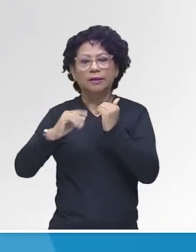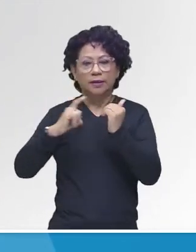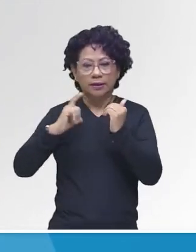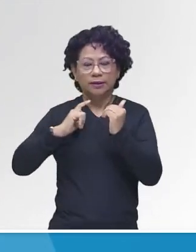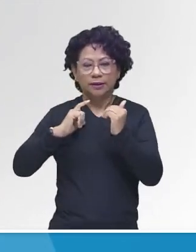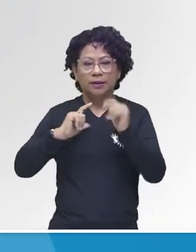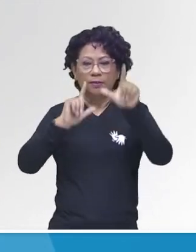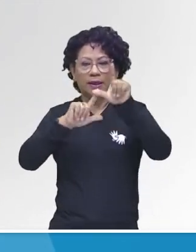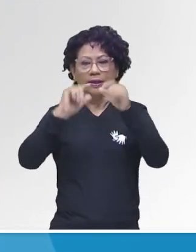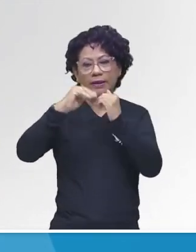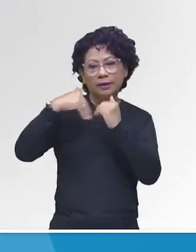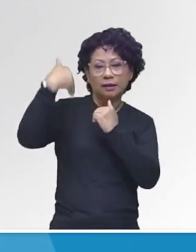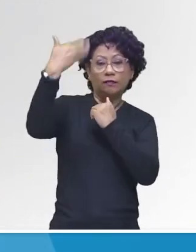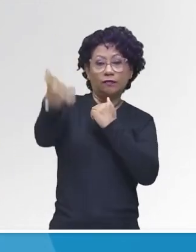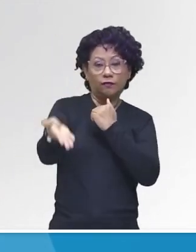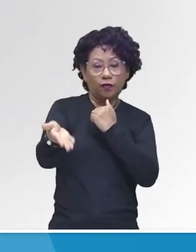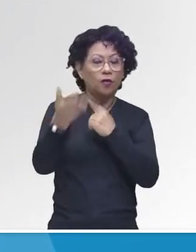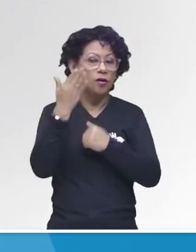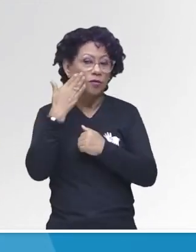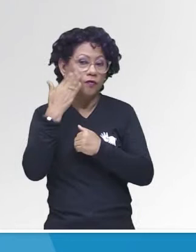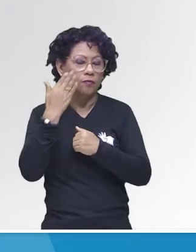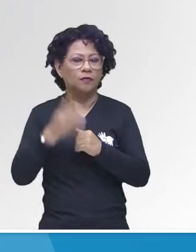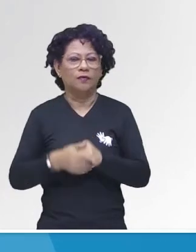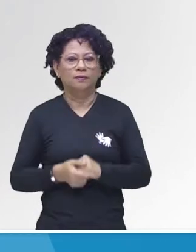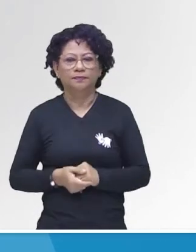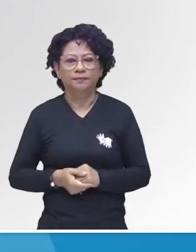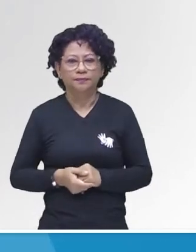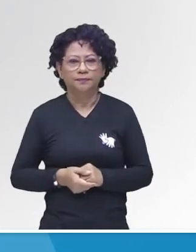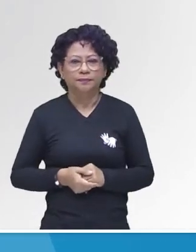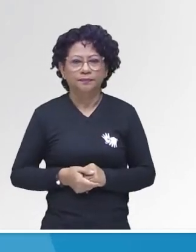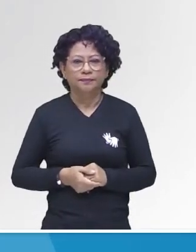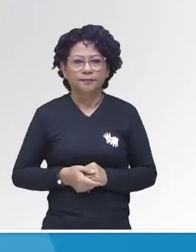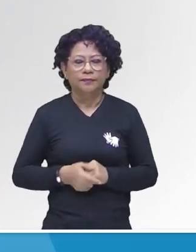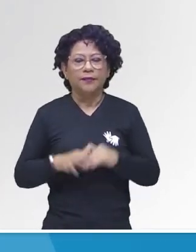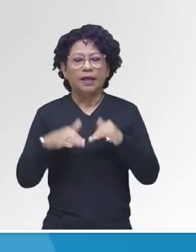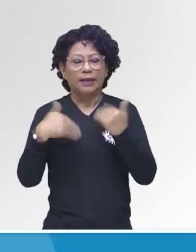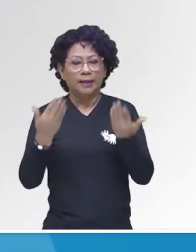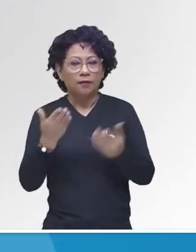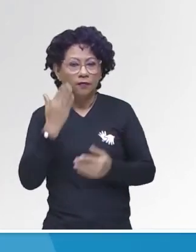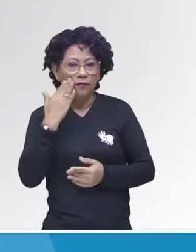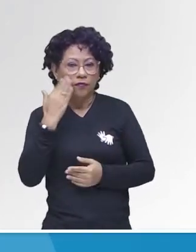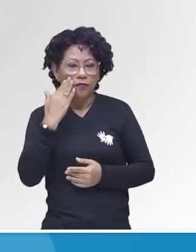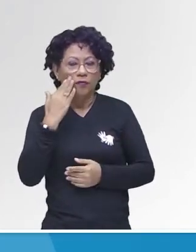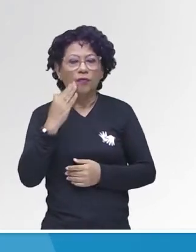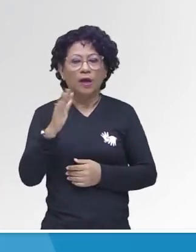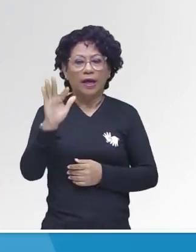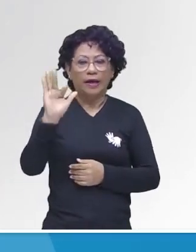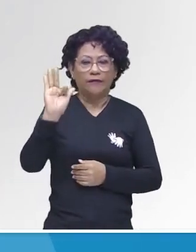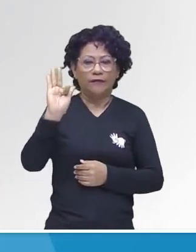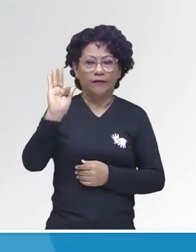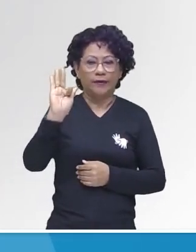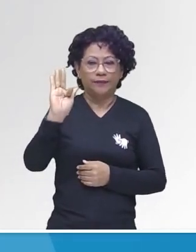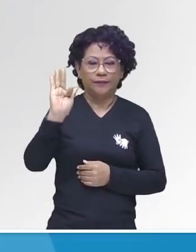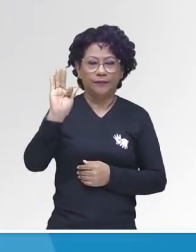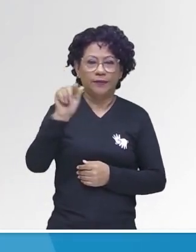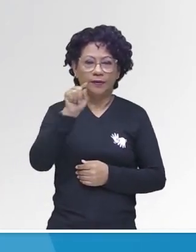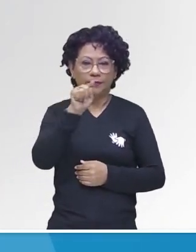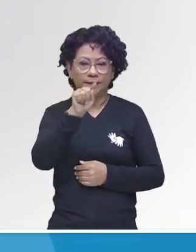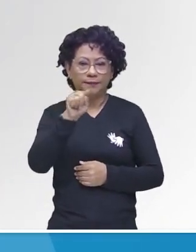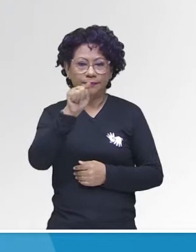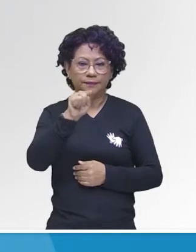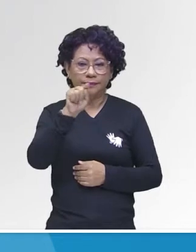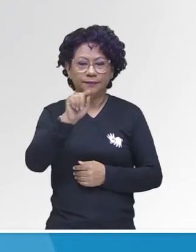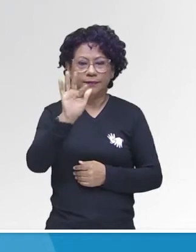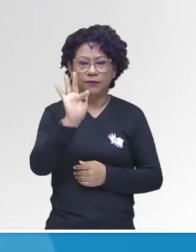ponto e verificar qual é a situação deles, tá? Começando, por exemplo, aqui com o ponto F, esse aqui, ó, ponto F. Perceba que o ponto